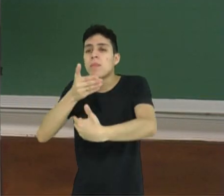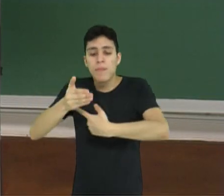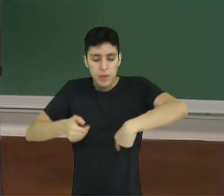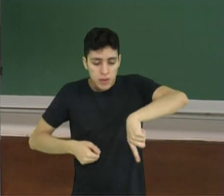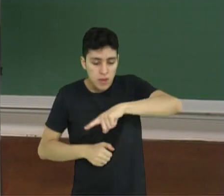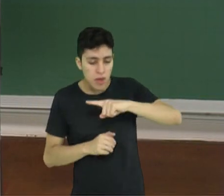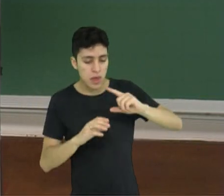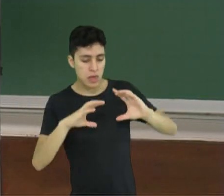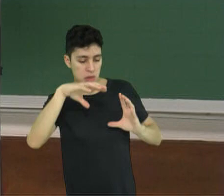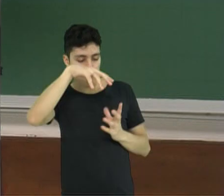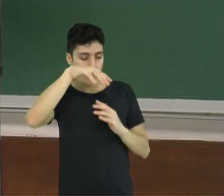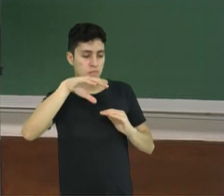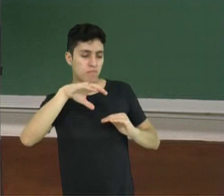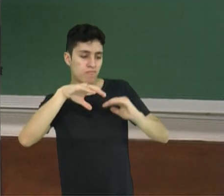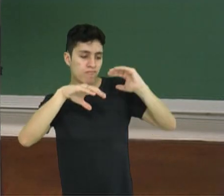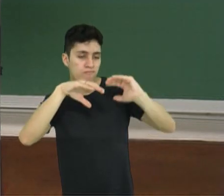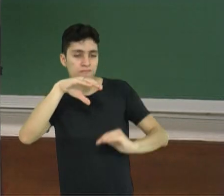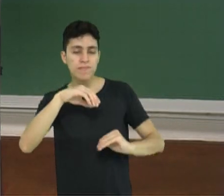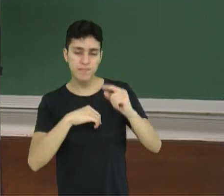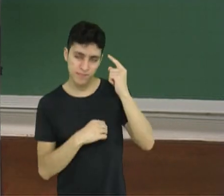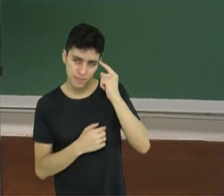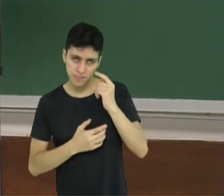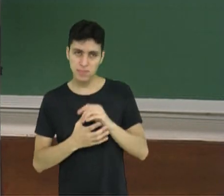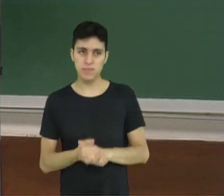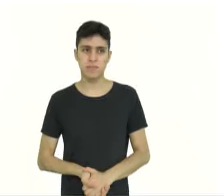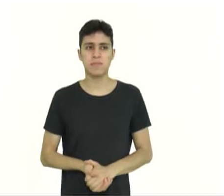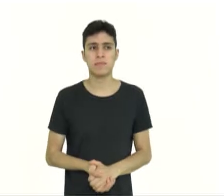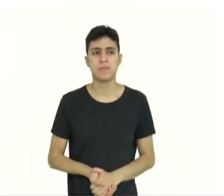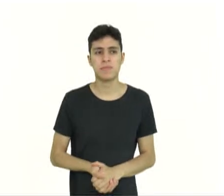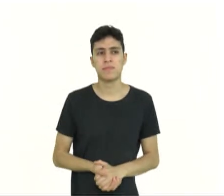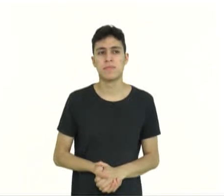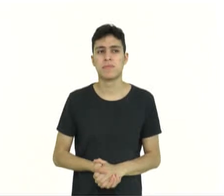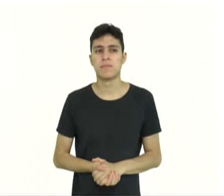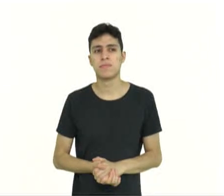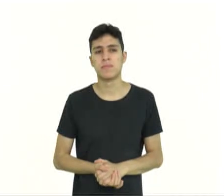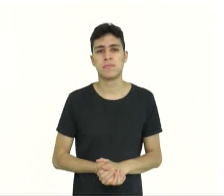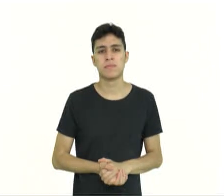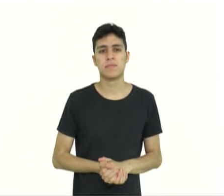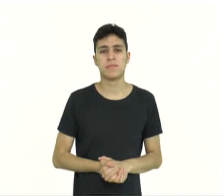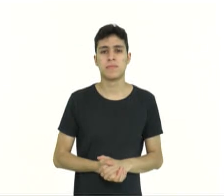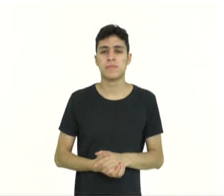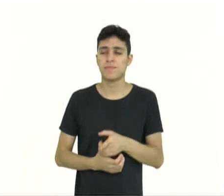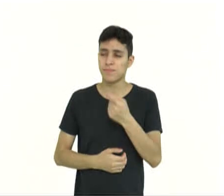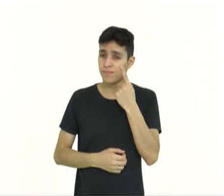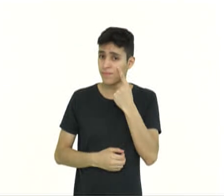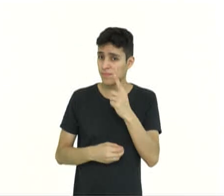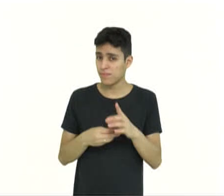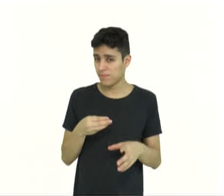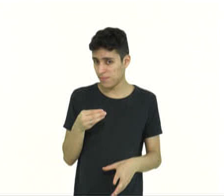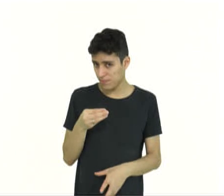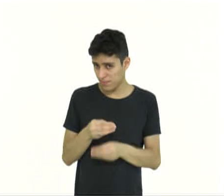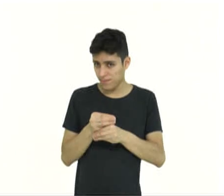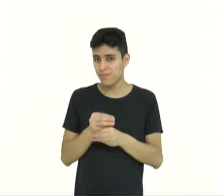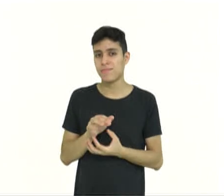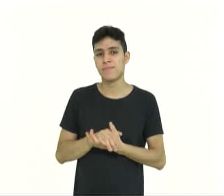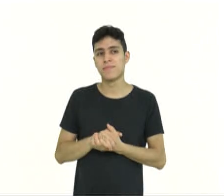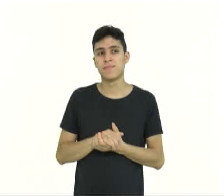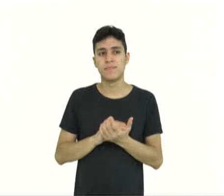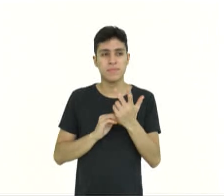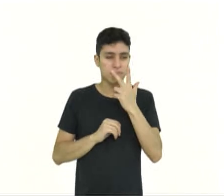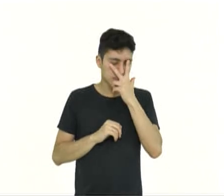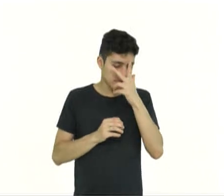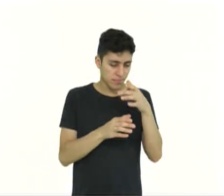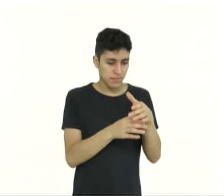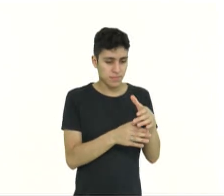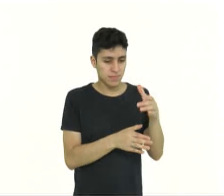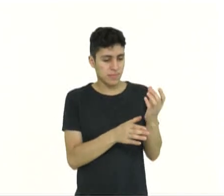áreas polares. Porque existem problemas, né? Só para a gente reforçar, é essa emissão, a